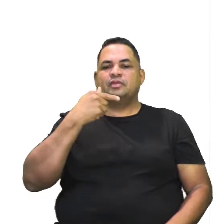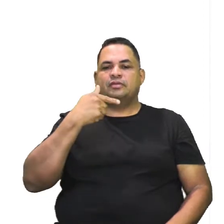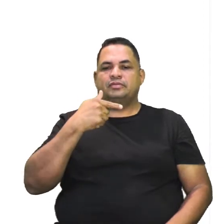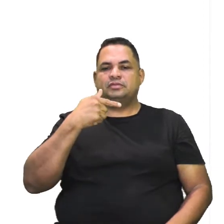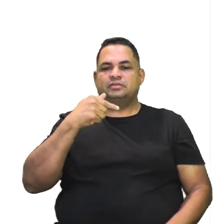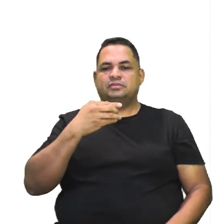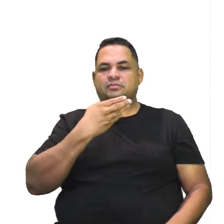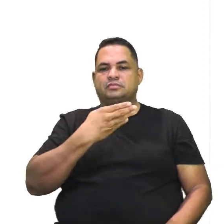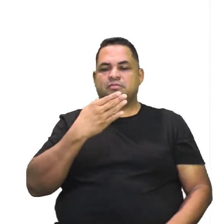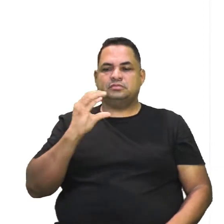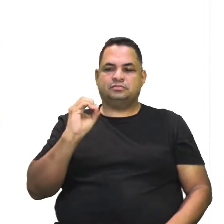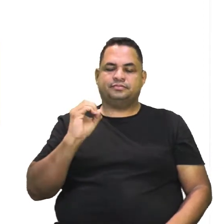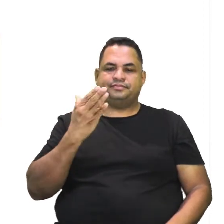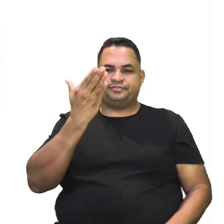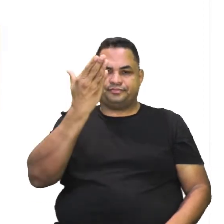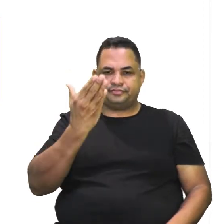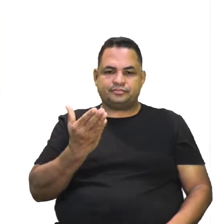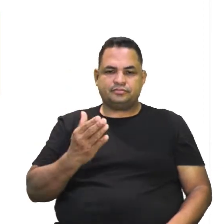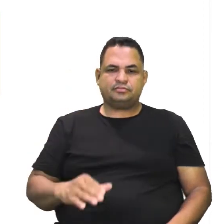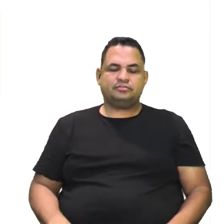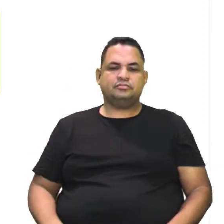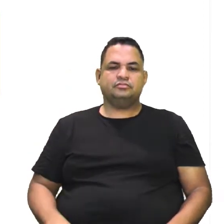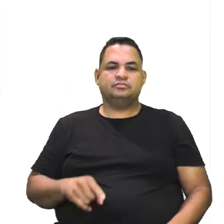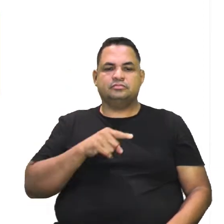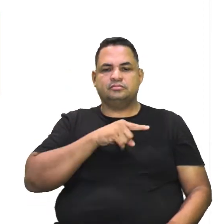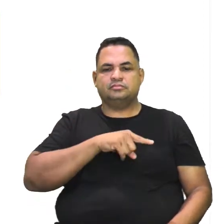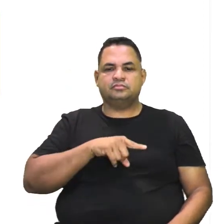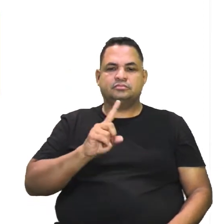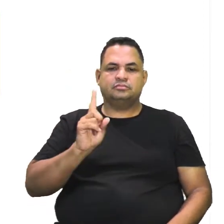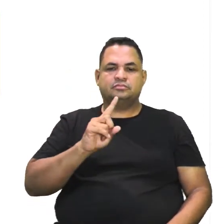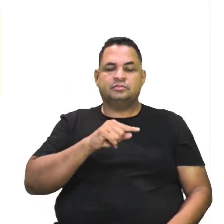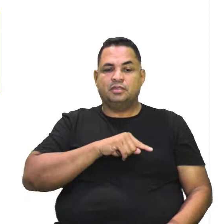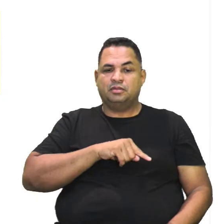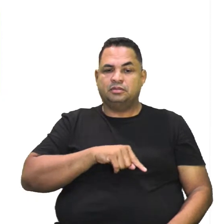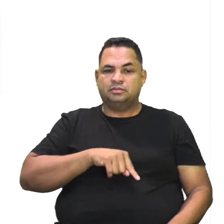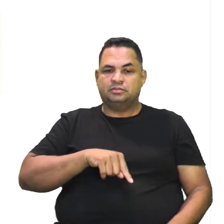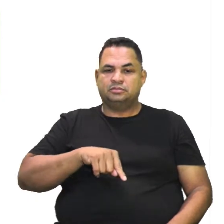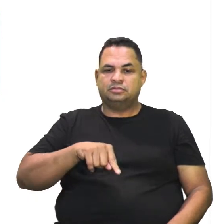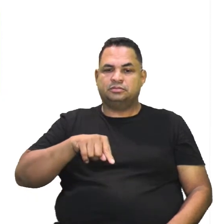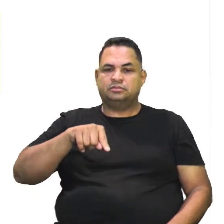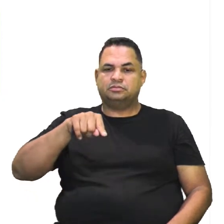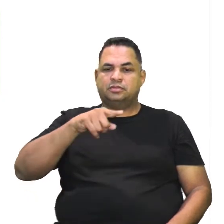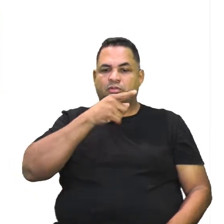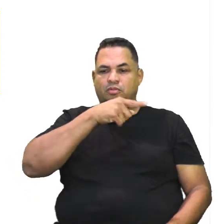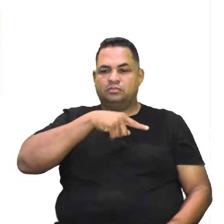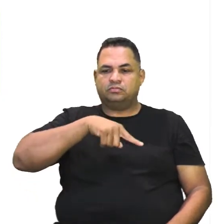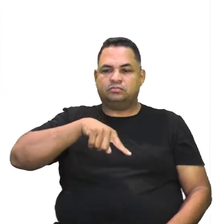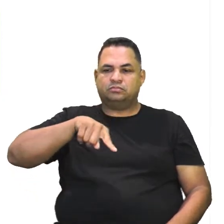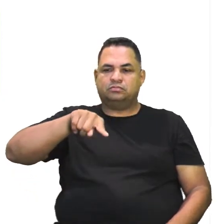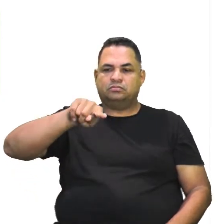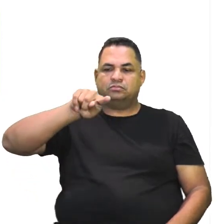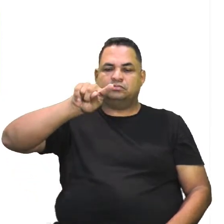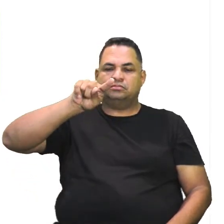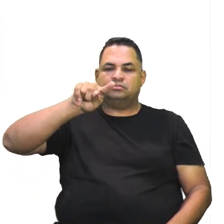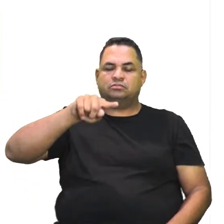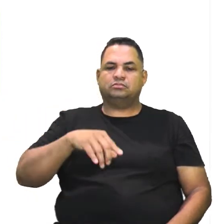27.440. Então, nesse caso, agora o gráfico ele não é mais uma reta, né? Ele é uma curva do